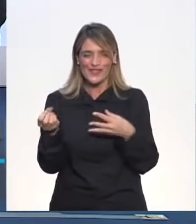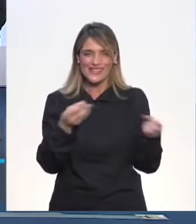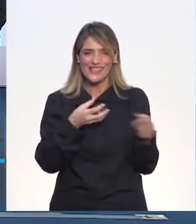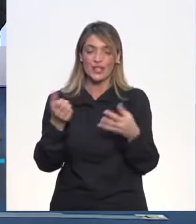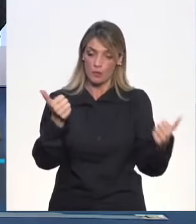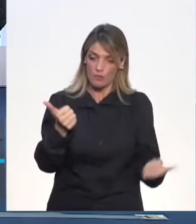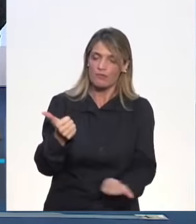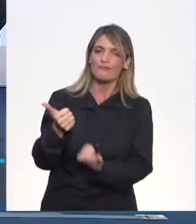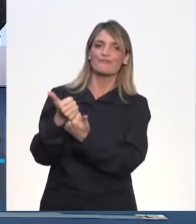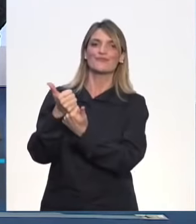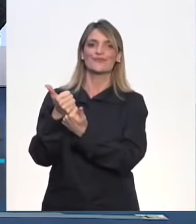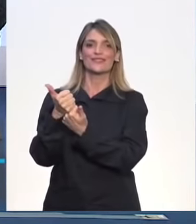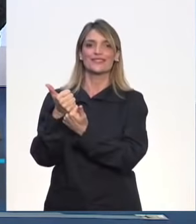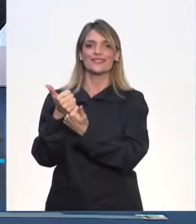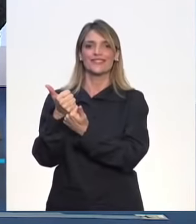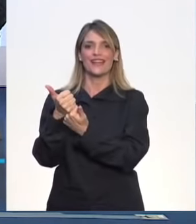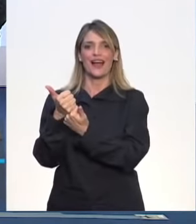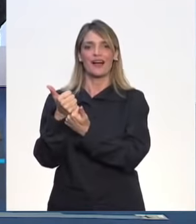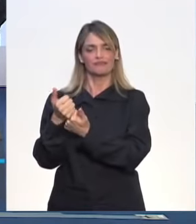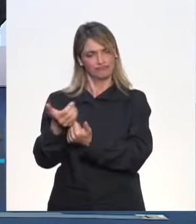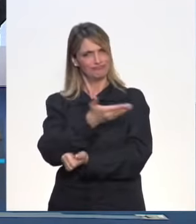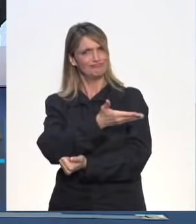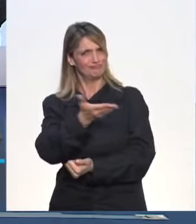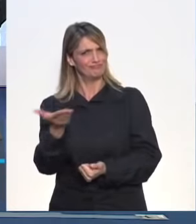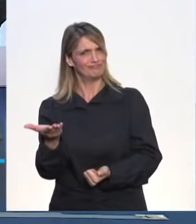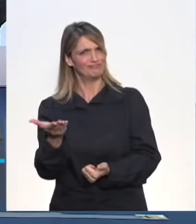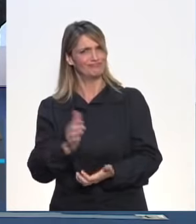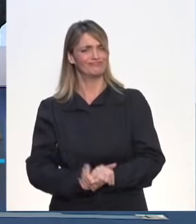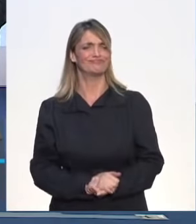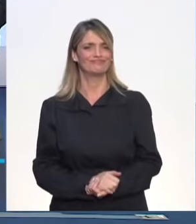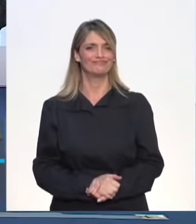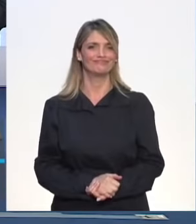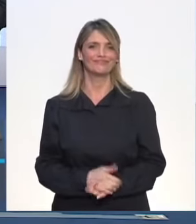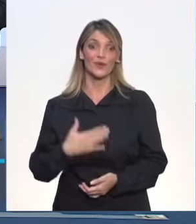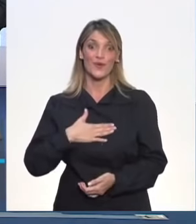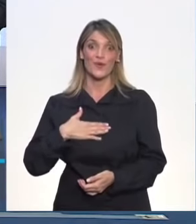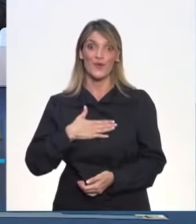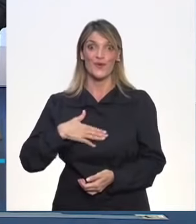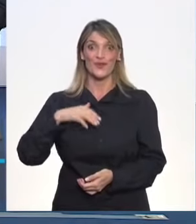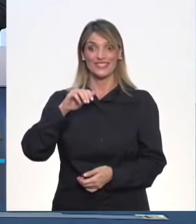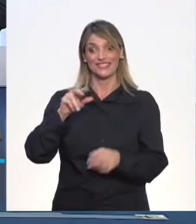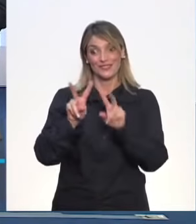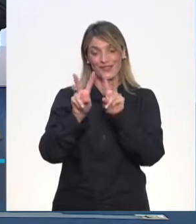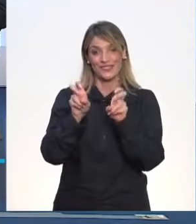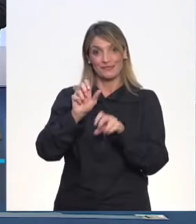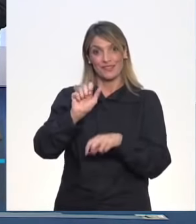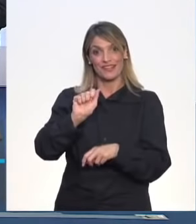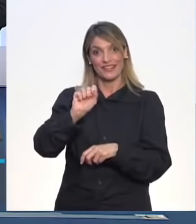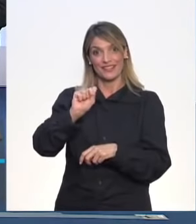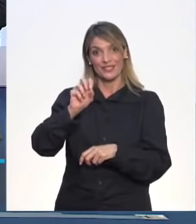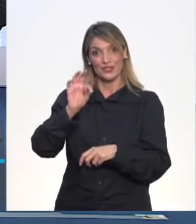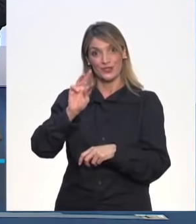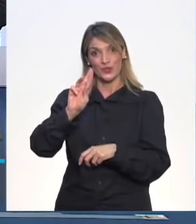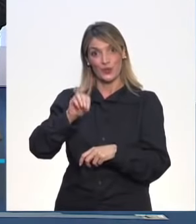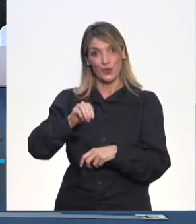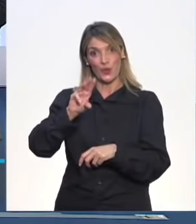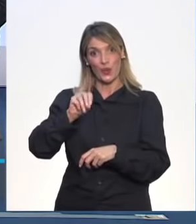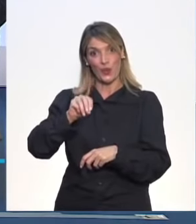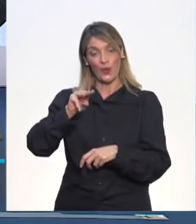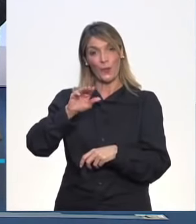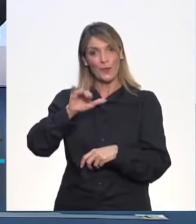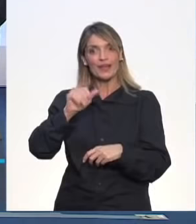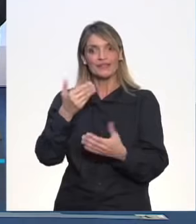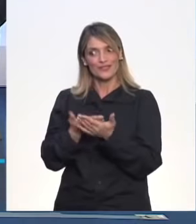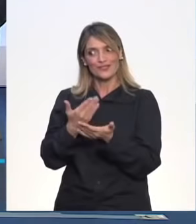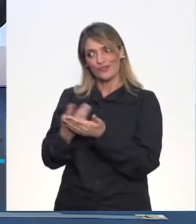dar um apoio um sólido aqui para o negócio mesmo que a gente gosta curti muito astronomia eu e Joel Inclusive a gente estudou junto